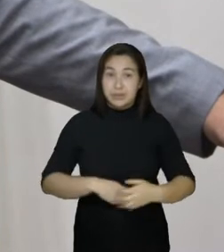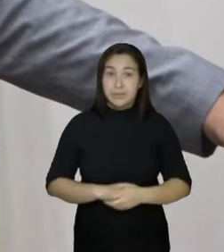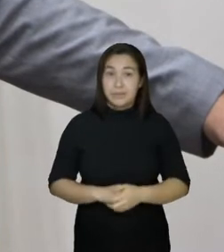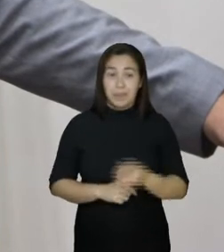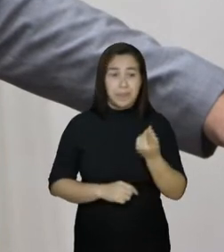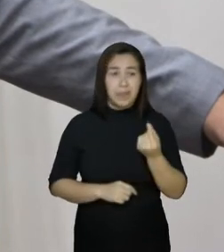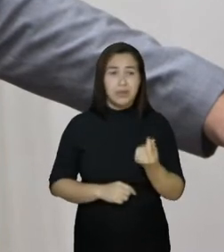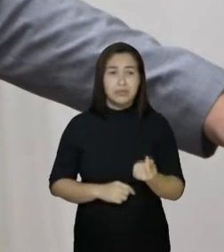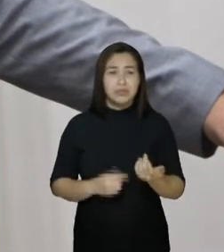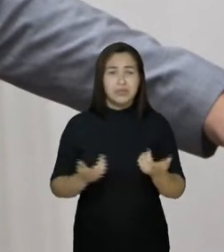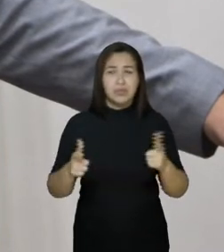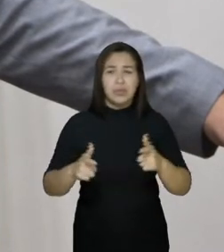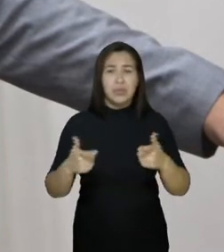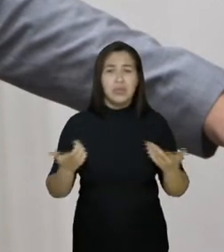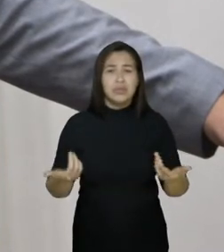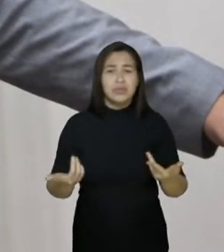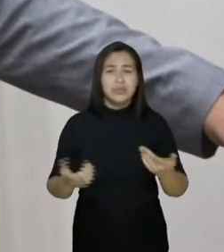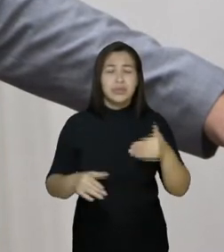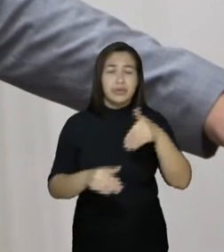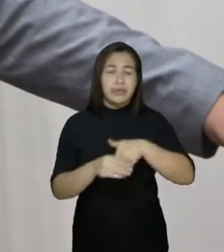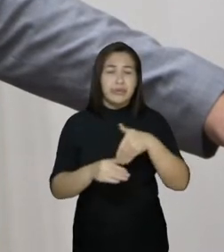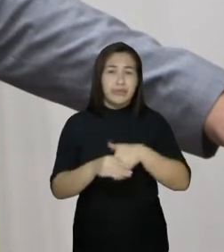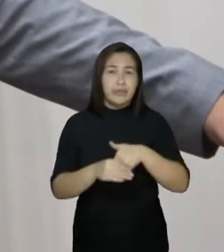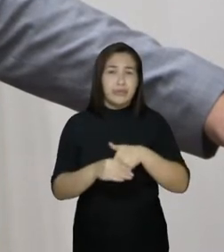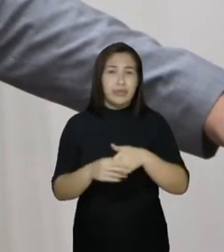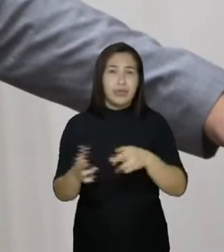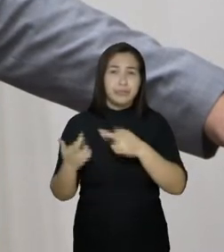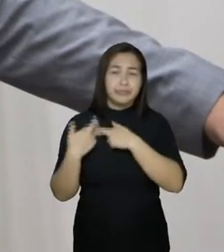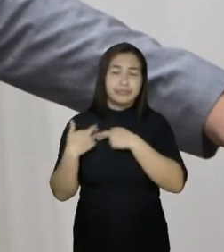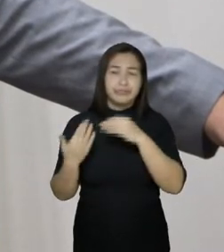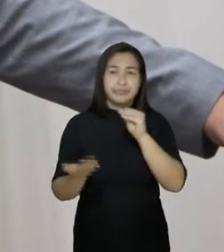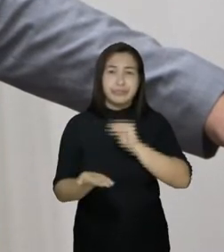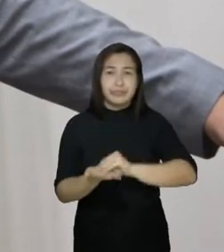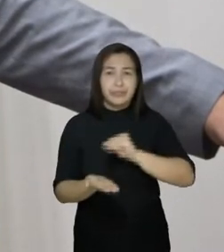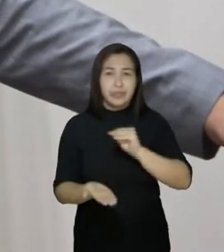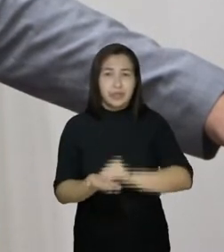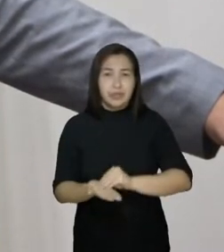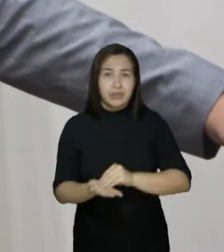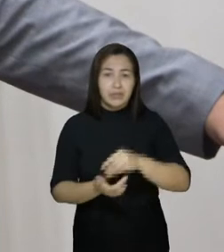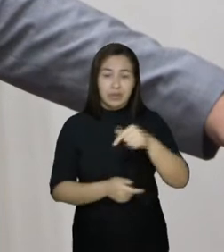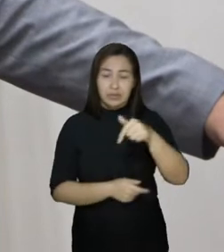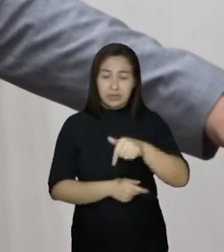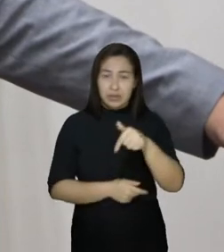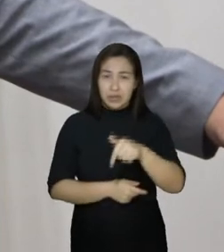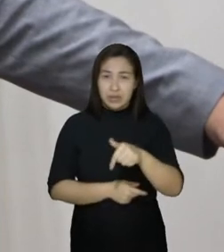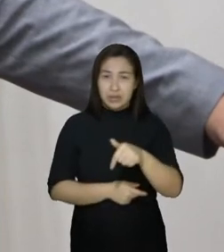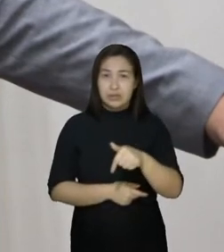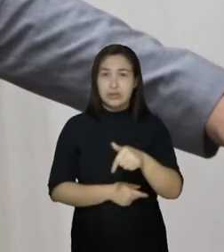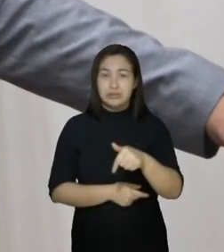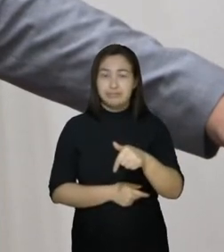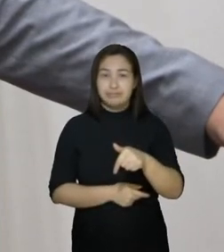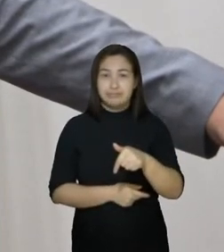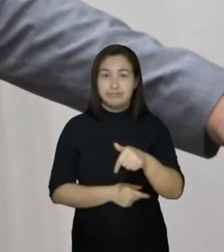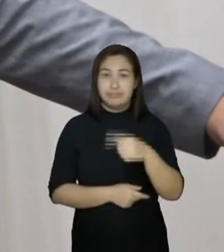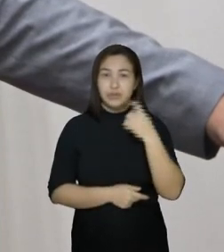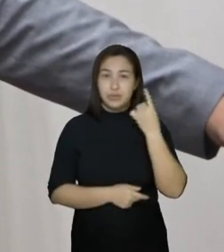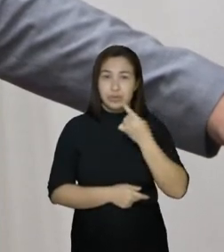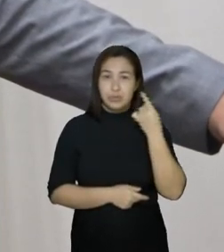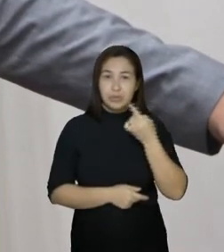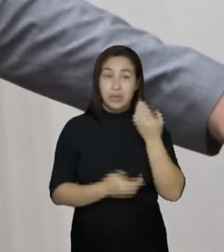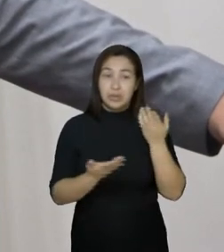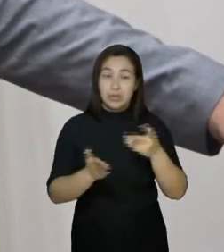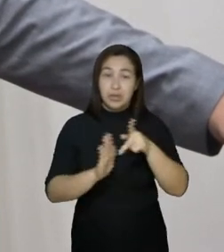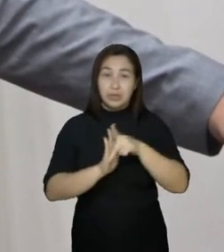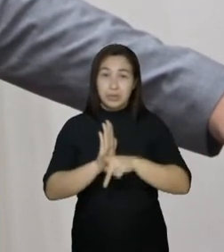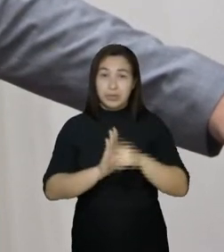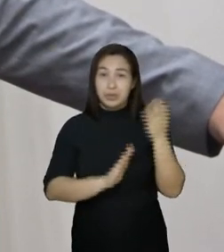Está indo para o voto irresponsável e inconsequente dado dentro dessa casa em um projeto que não deveria